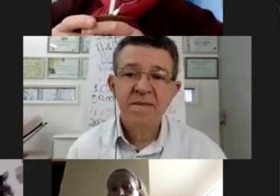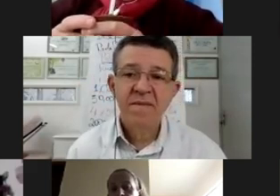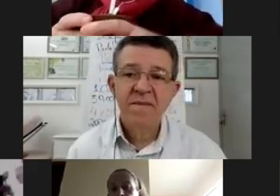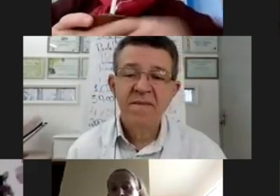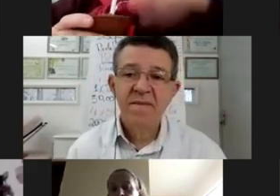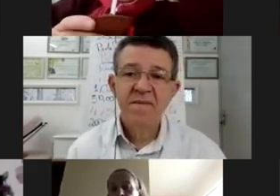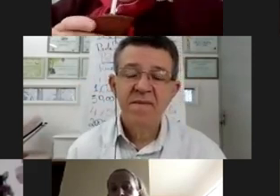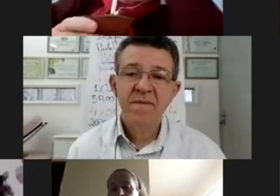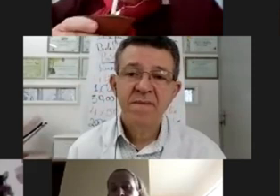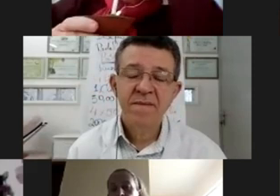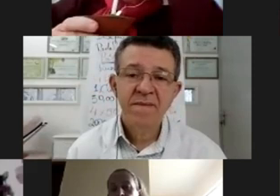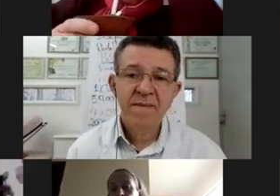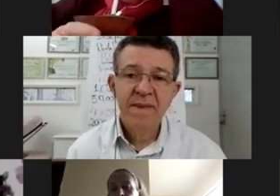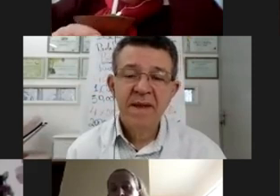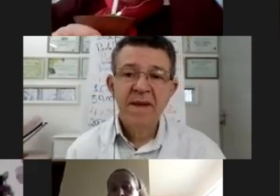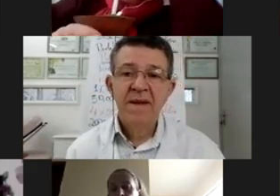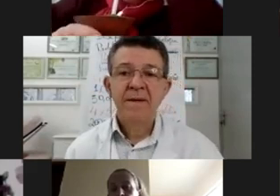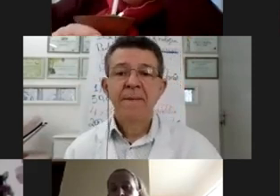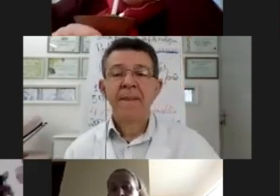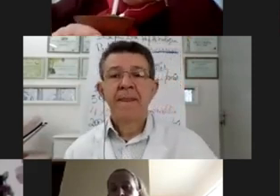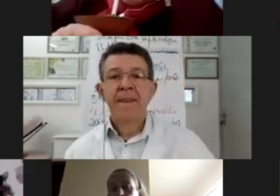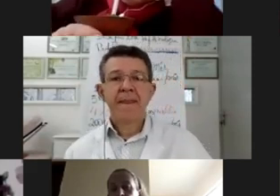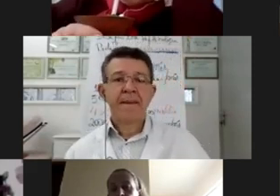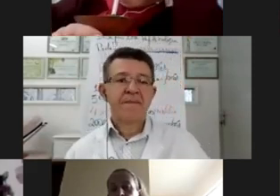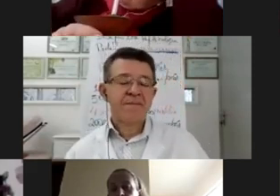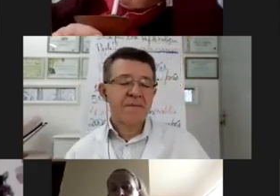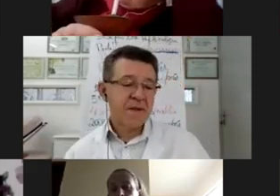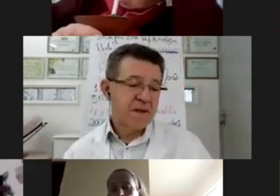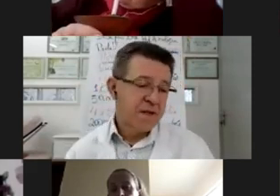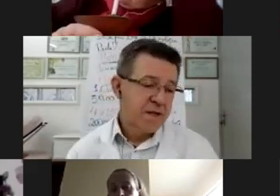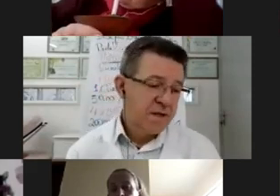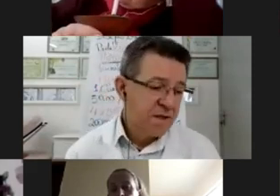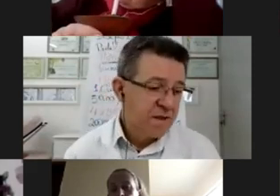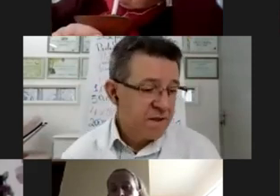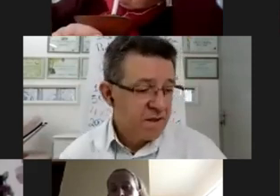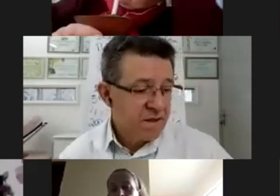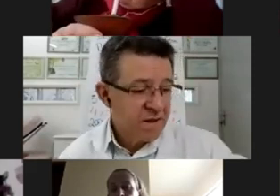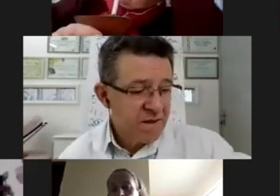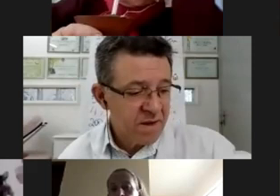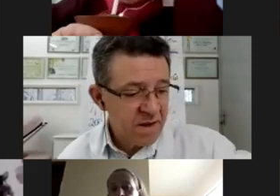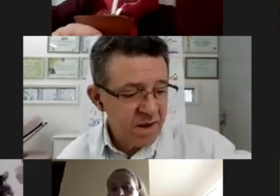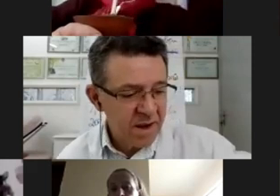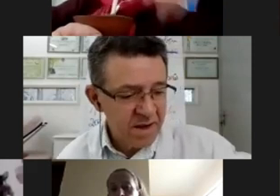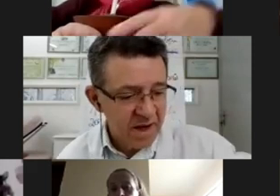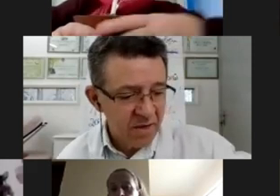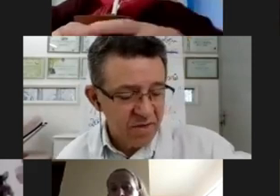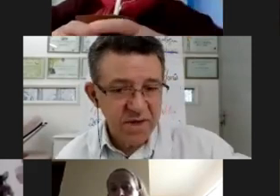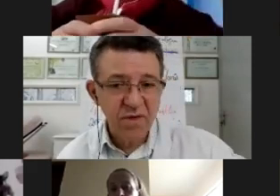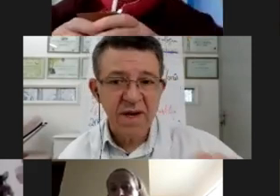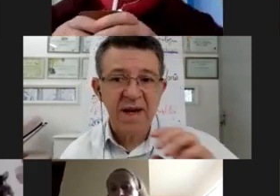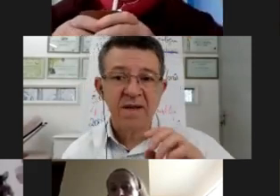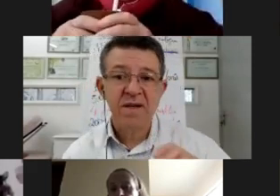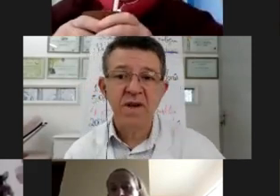a reflexologia podal não seria uma boa para a gente curar o emocional e ainda por cima lidar no foco?